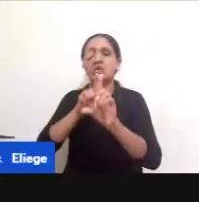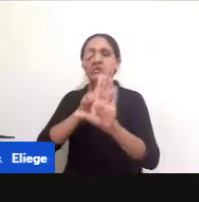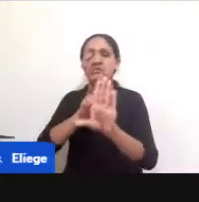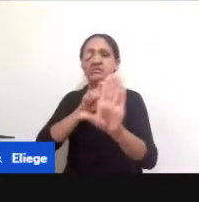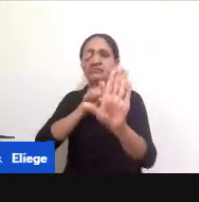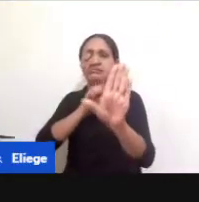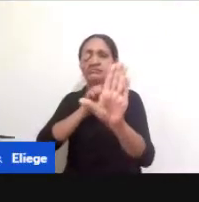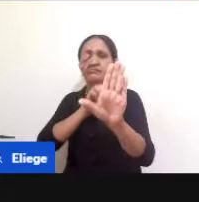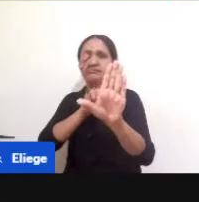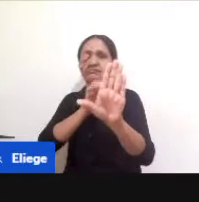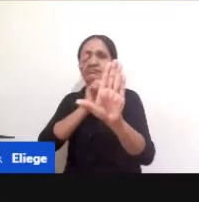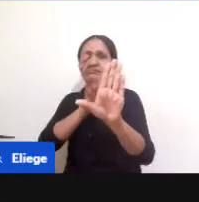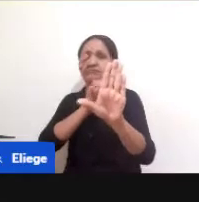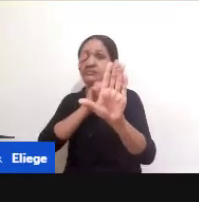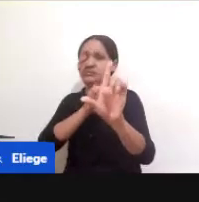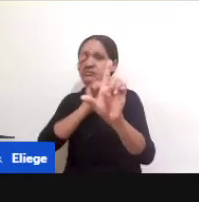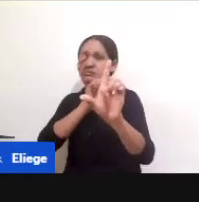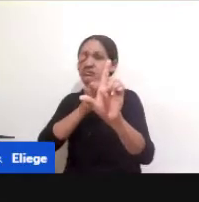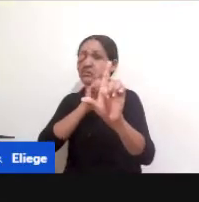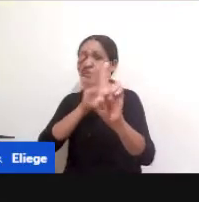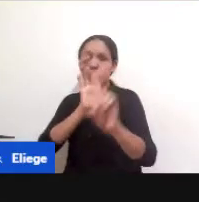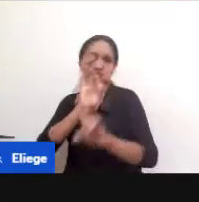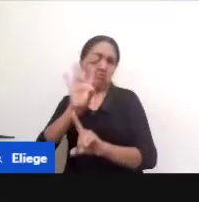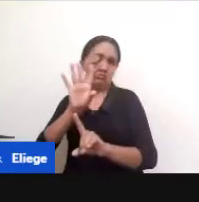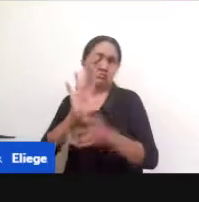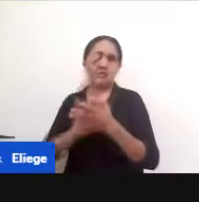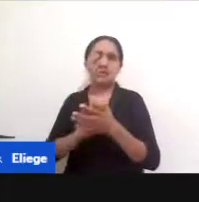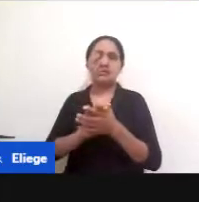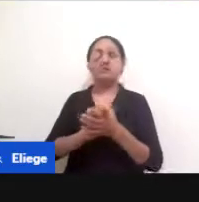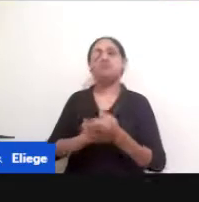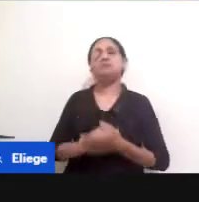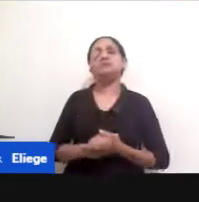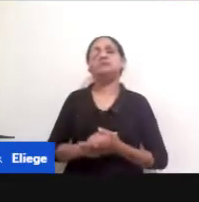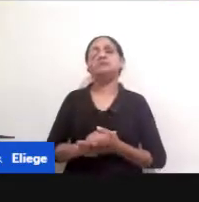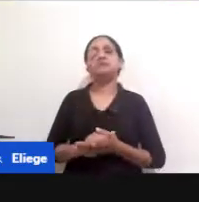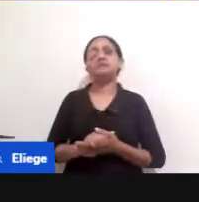de trabalhar, que nós vamos ver a seguir. Próximo slide, por favor.